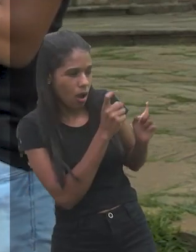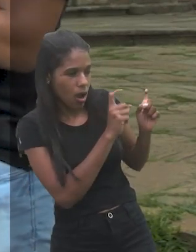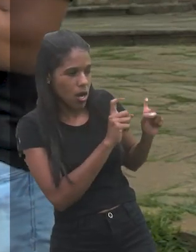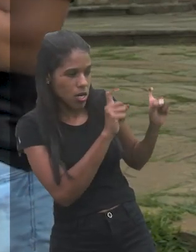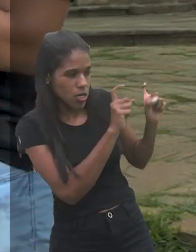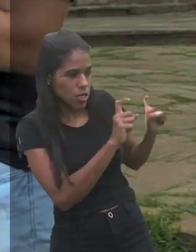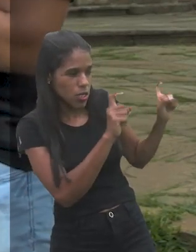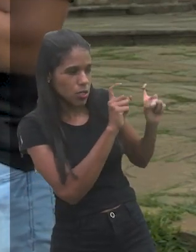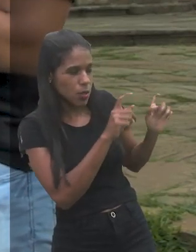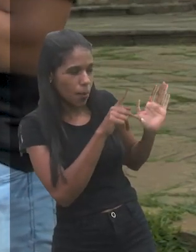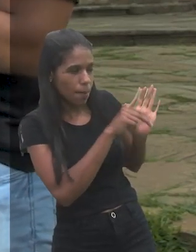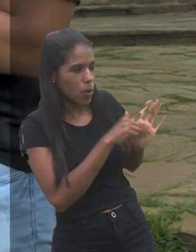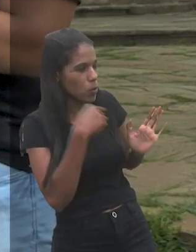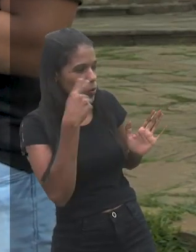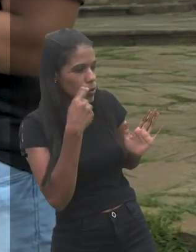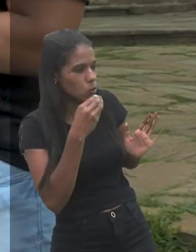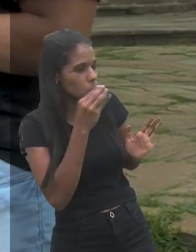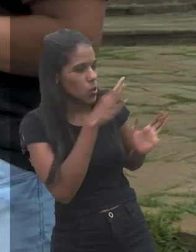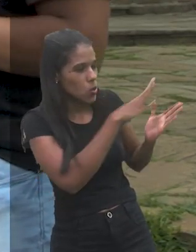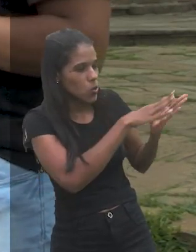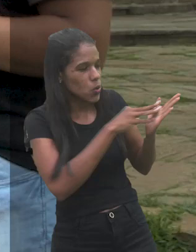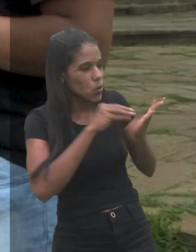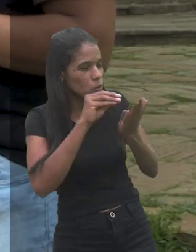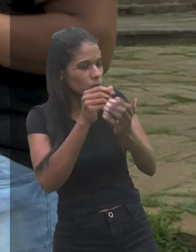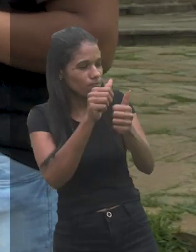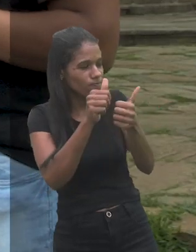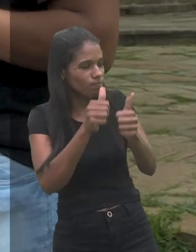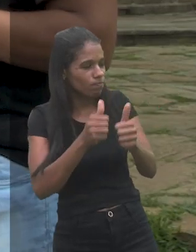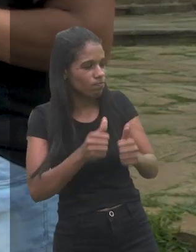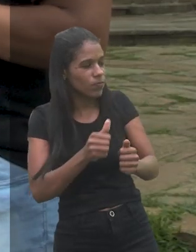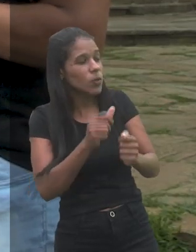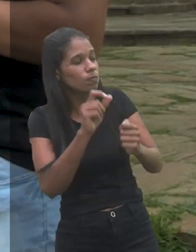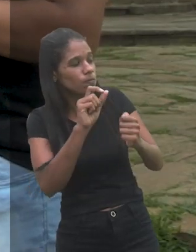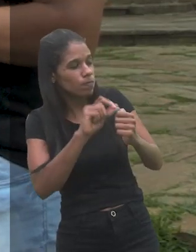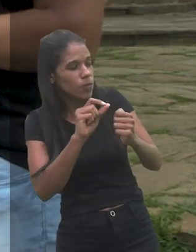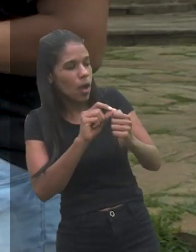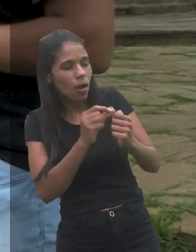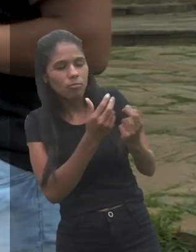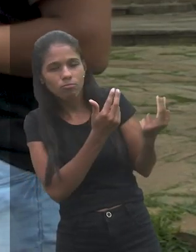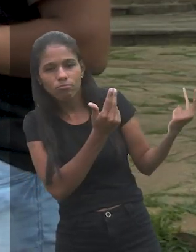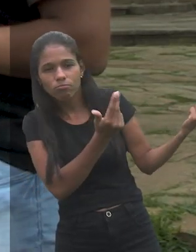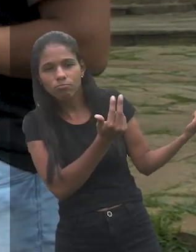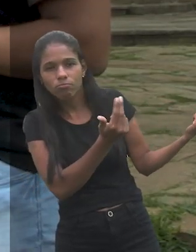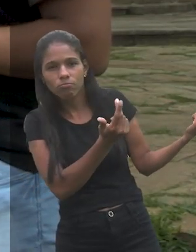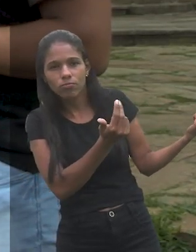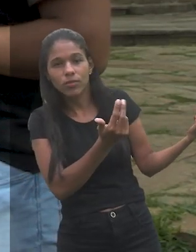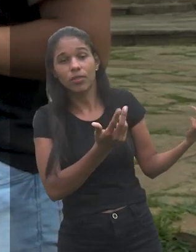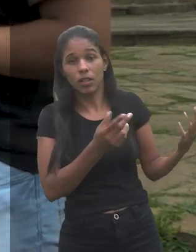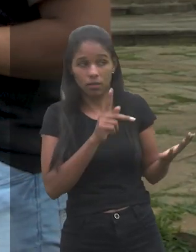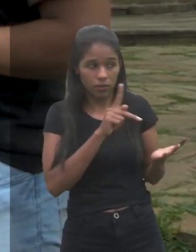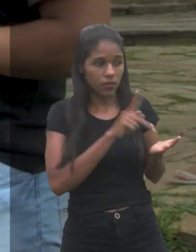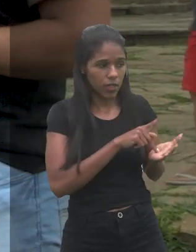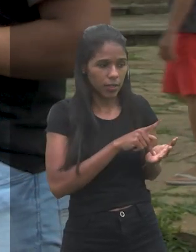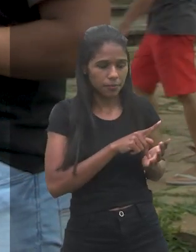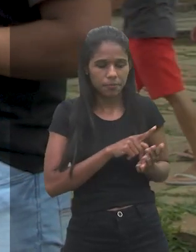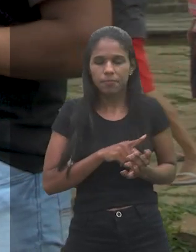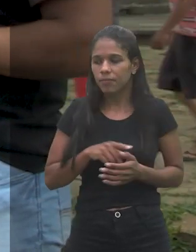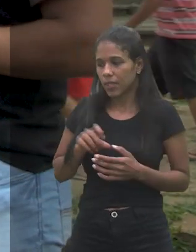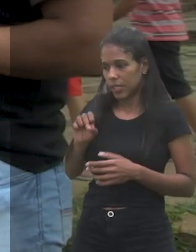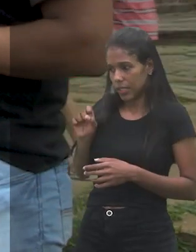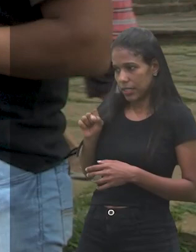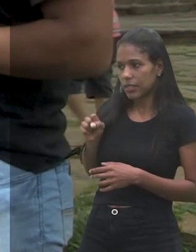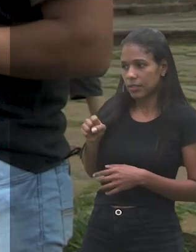bem vista. Ele está comentando uma coisa aqui que chama atenção. O Antônio Francisco Lisboa, gente, ele tem todo um